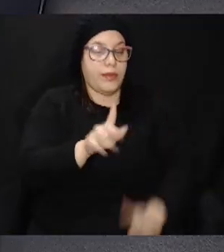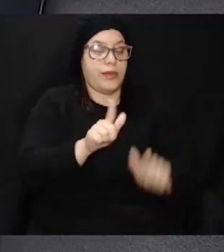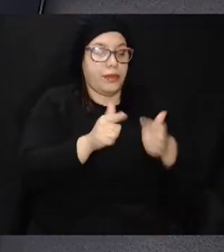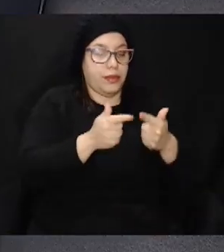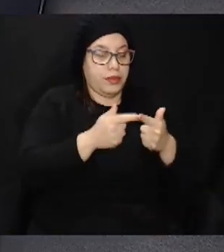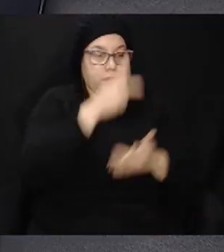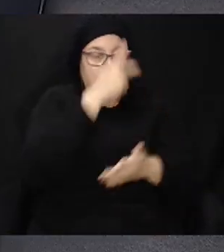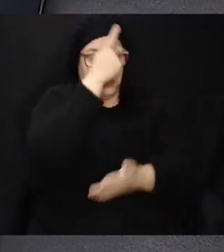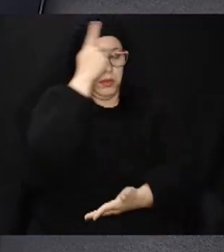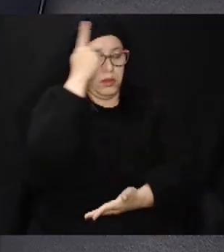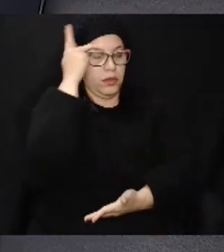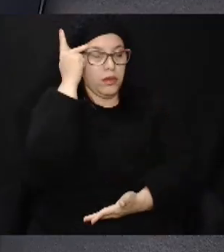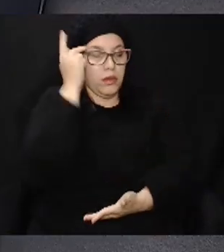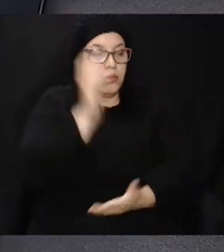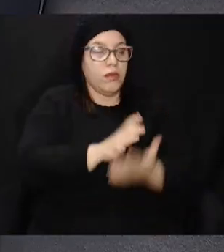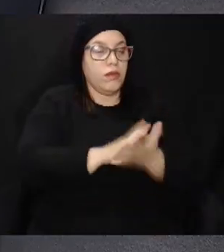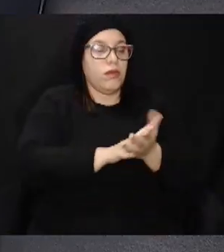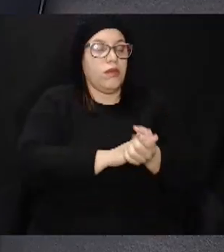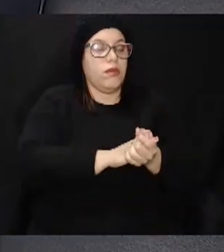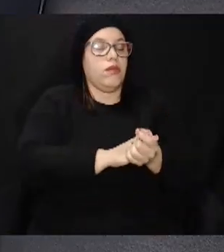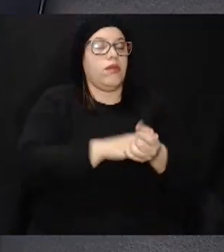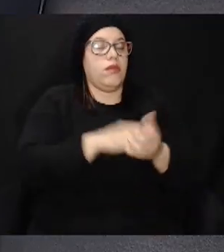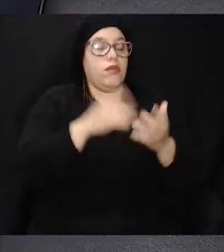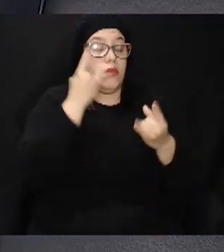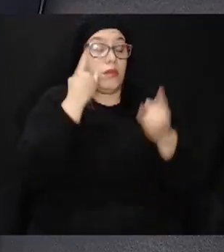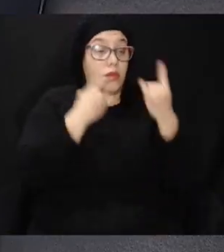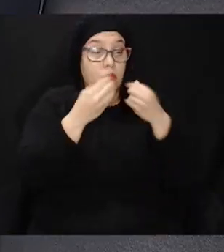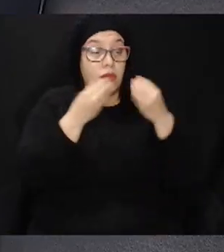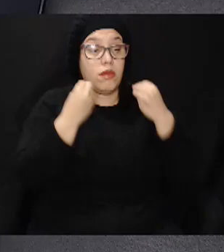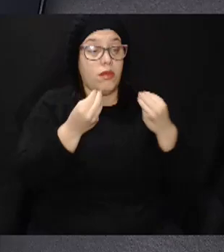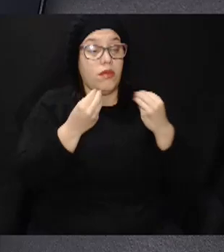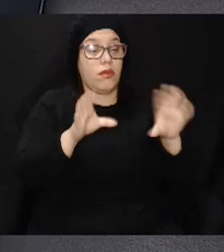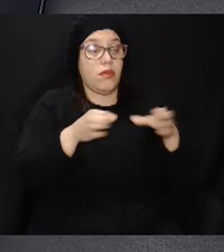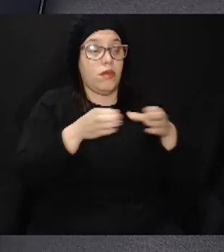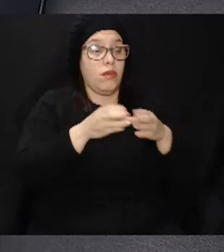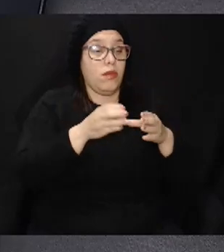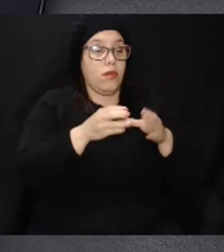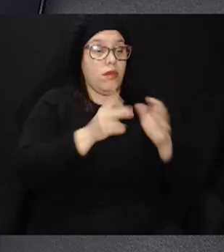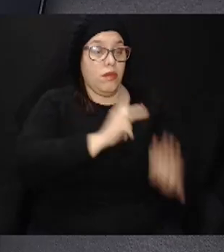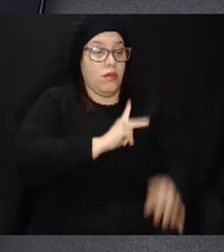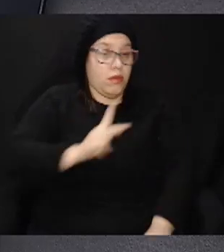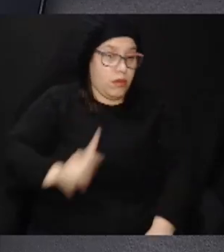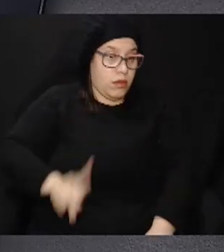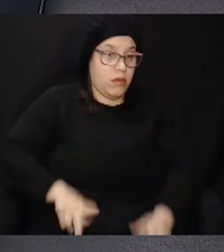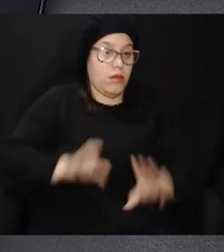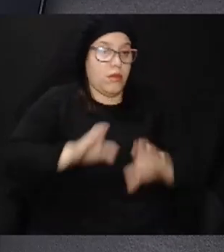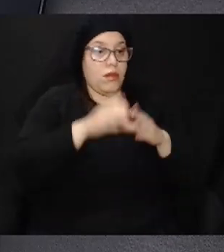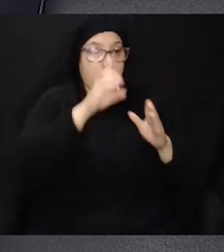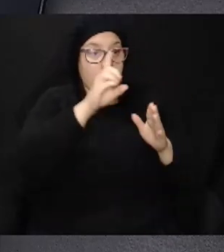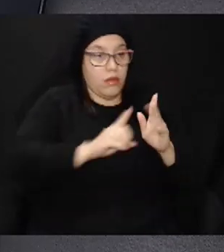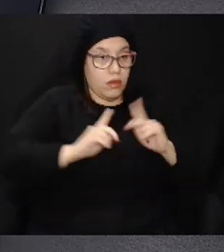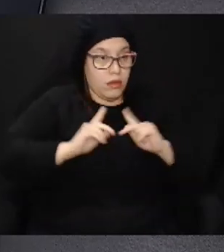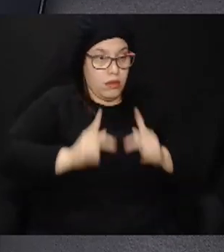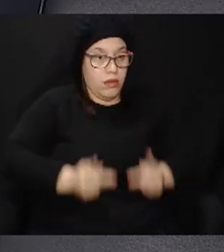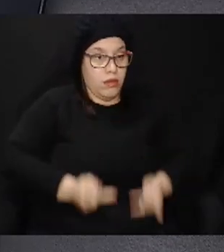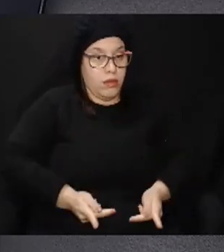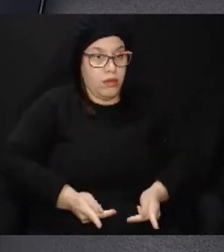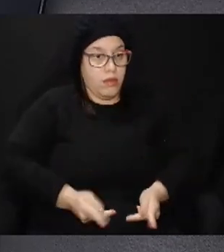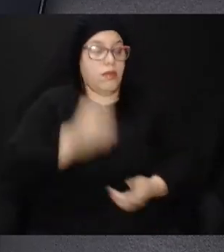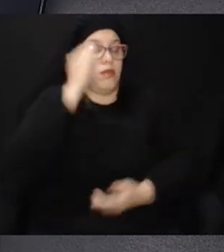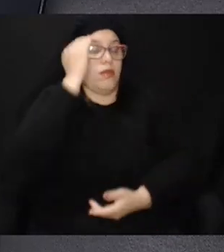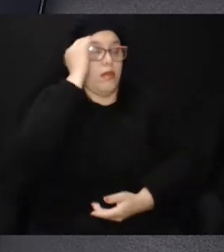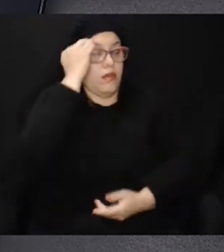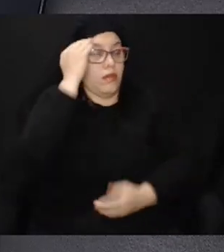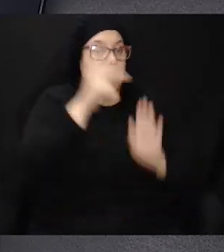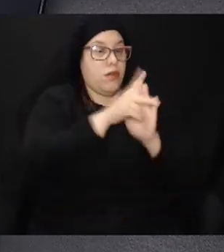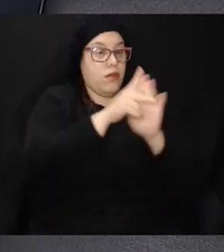que tem interesse, né? E como eu, membro, presidente da Comissão de Direitos Humanos, entendemos o projeto,